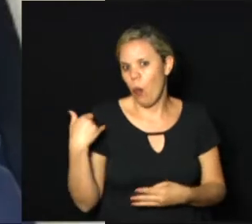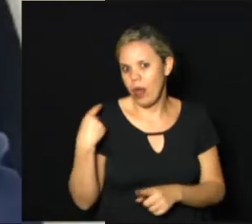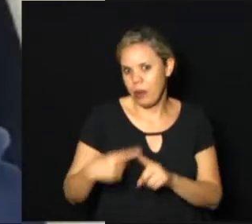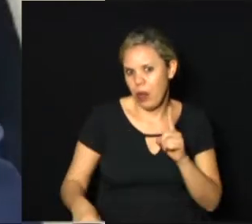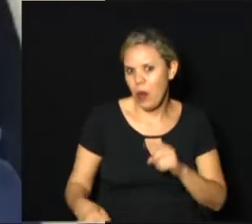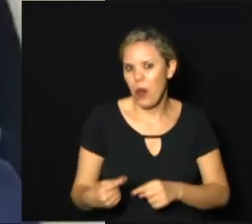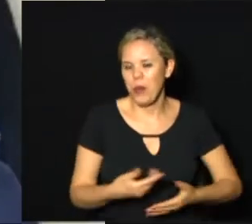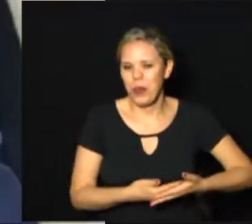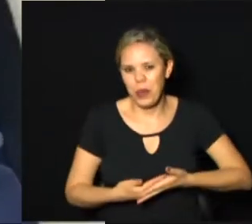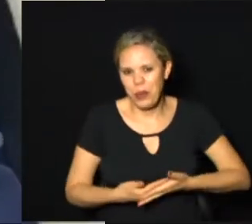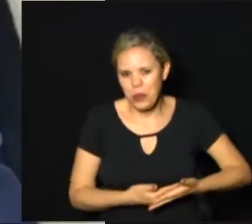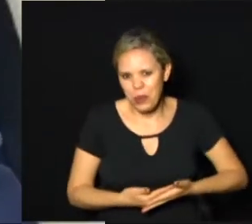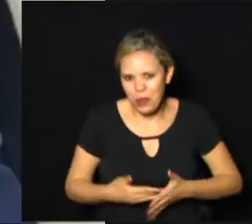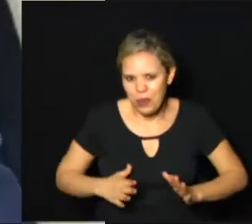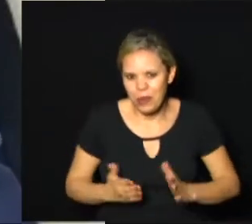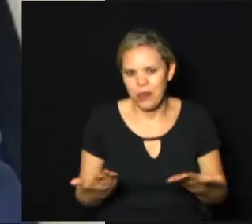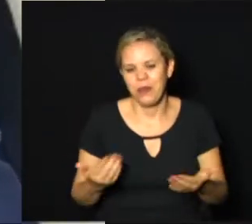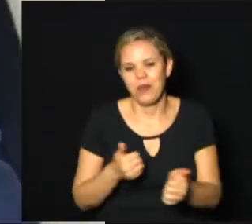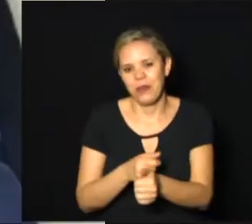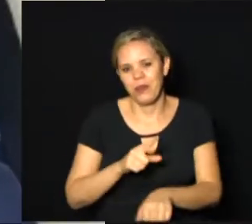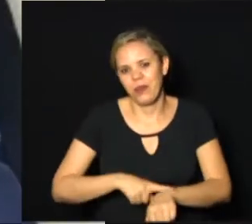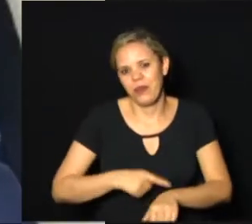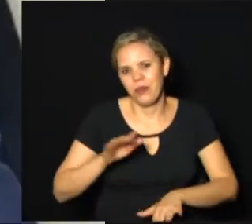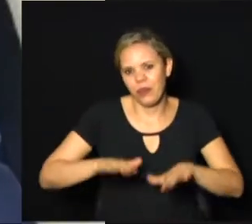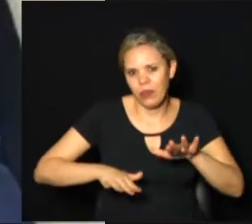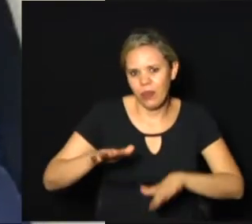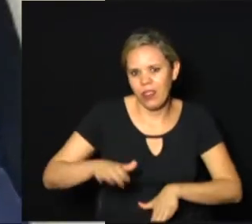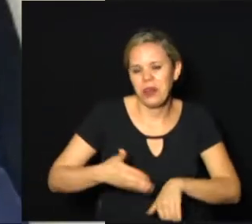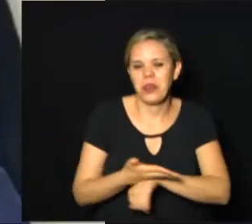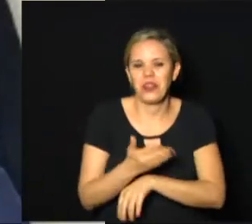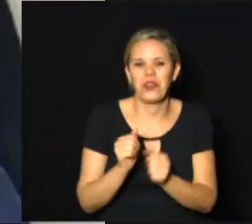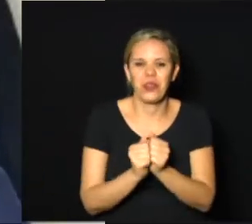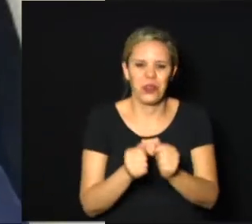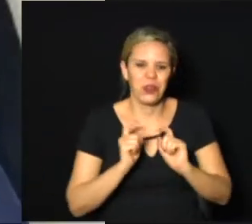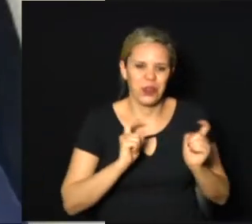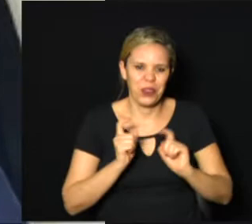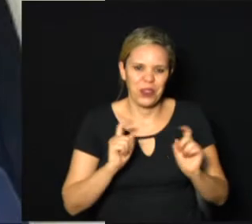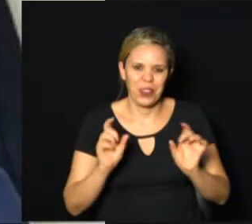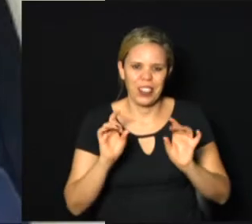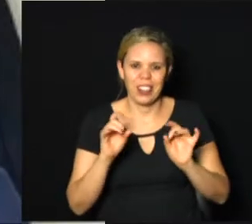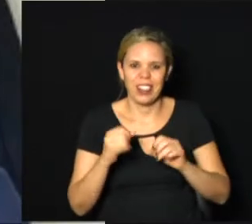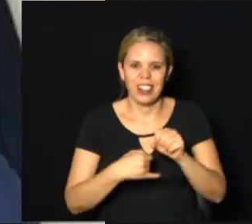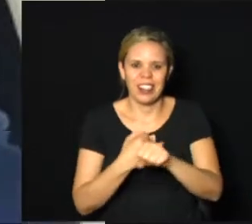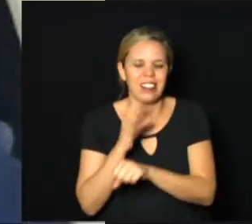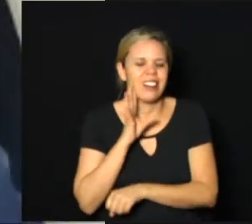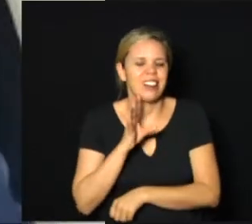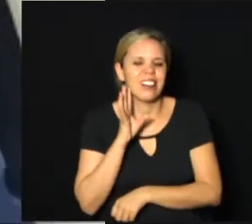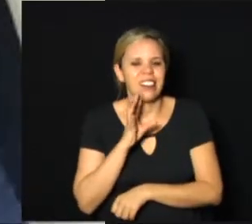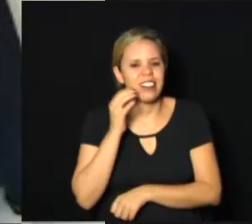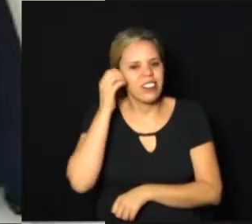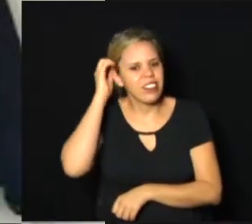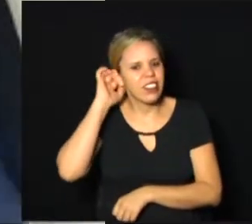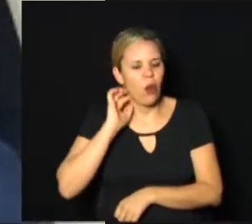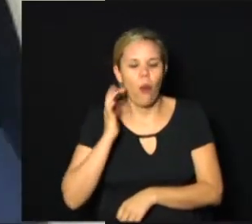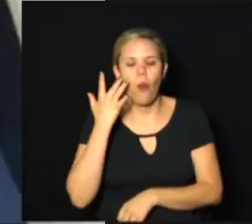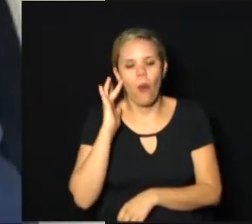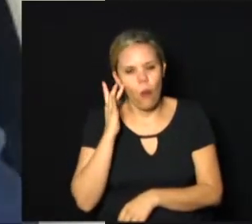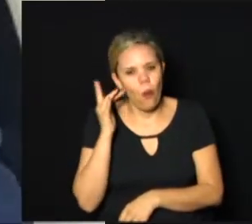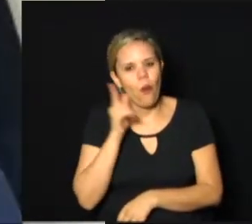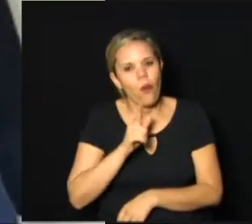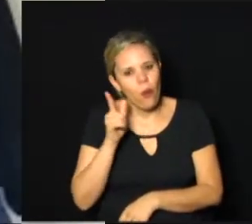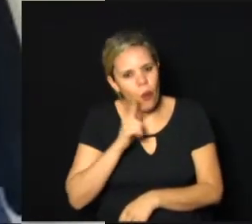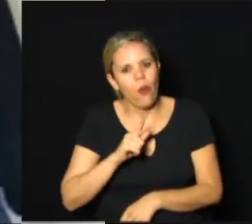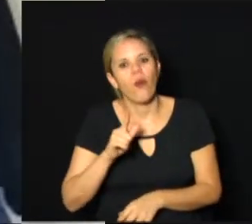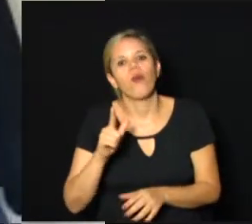meio e uma de recém-nascido. Então, de vez em quando, eles participam juntos da reunião, que tem sido muito divertido. Mas eu acho que a gente está